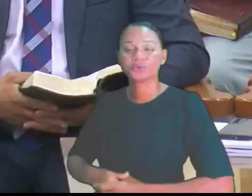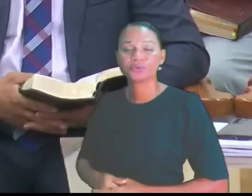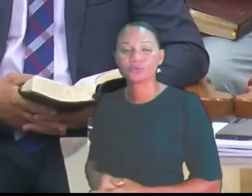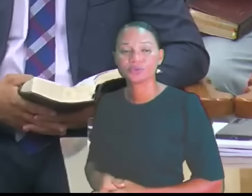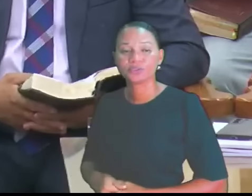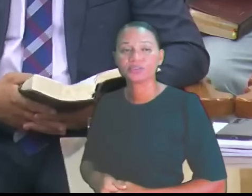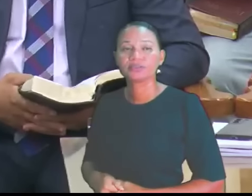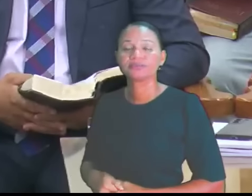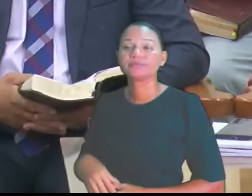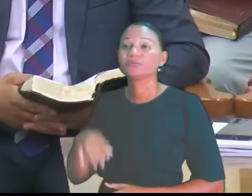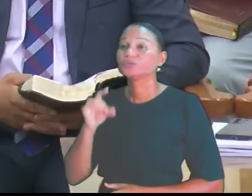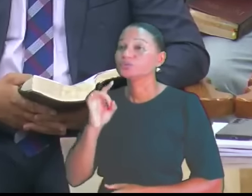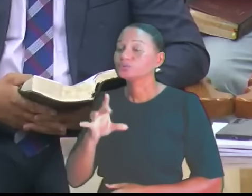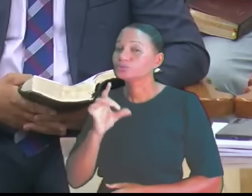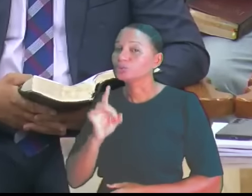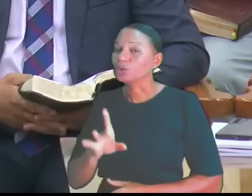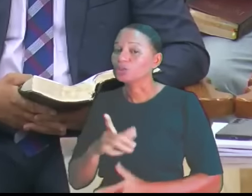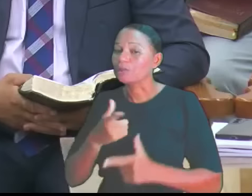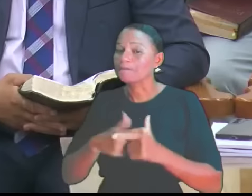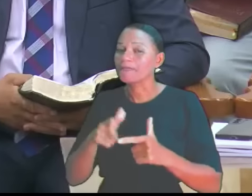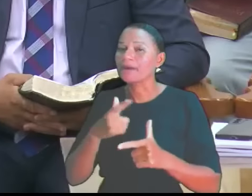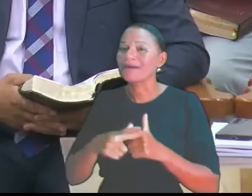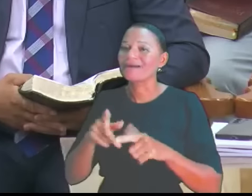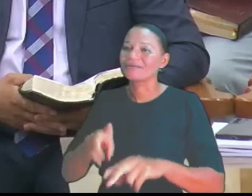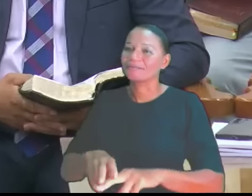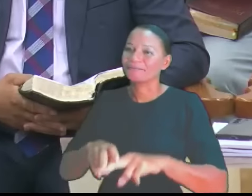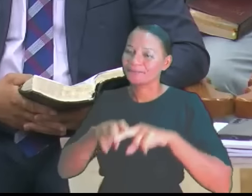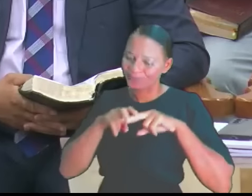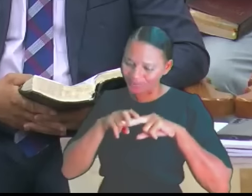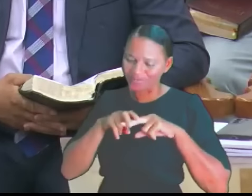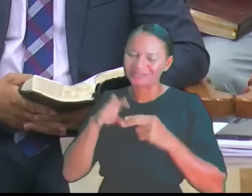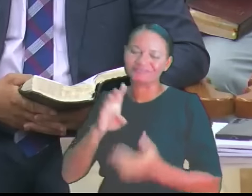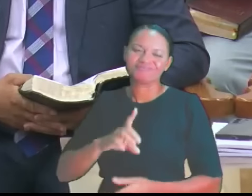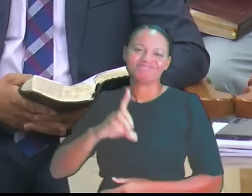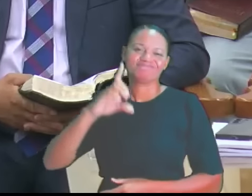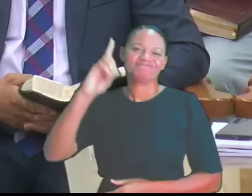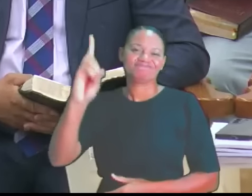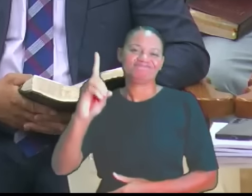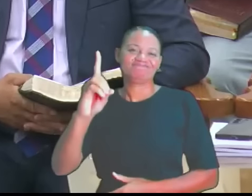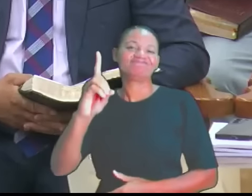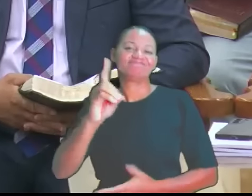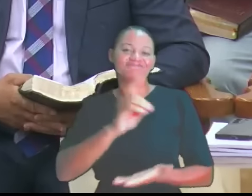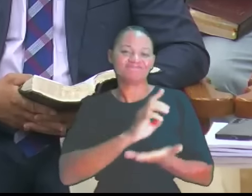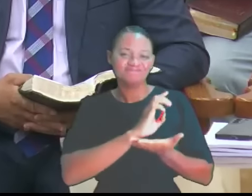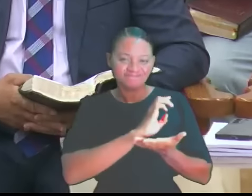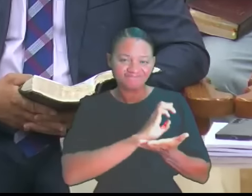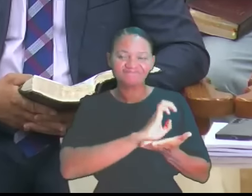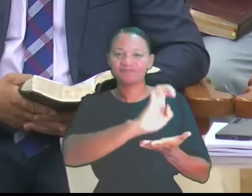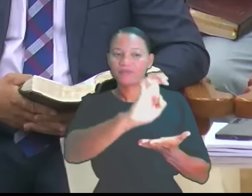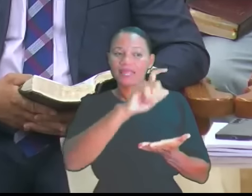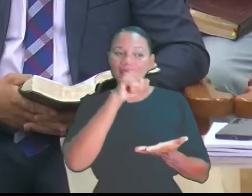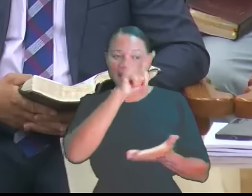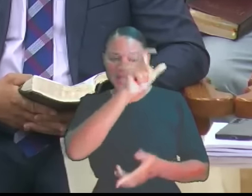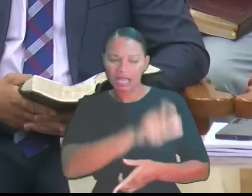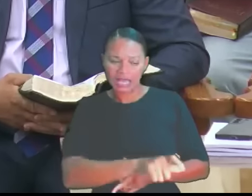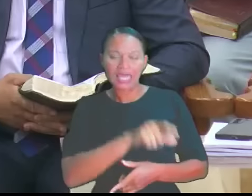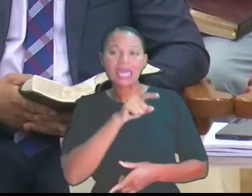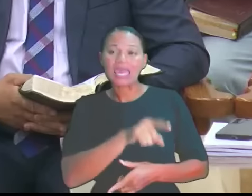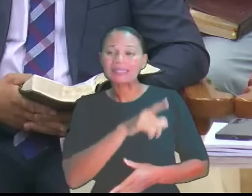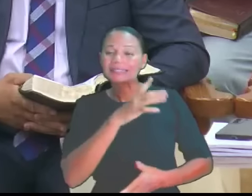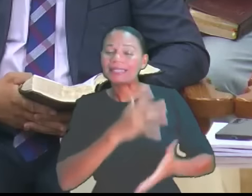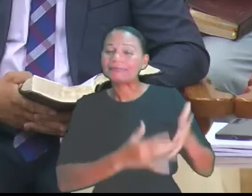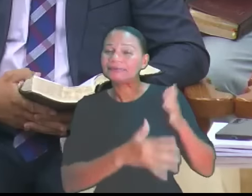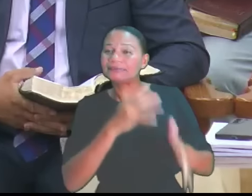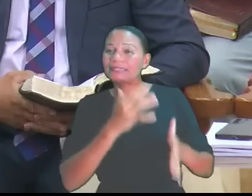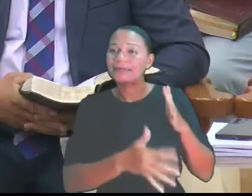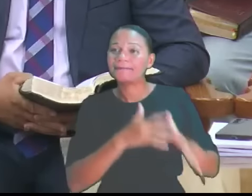Só tem essa crise por causa do Deus de Elias. Elias é o perturbador. A Bíblia diz que